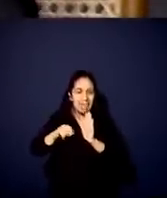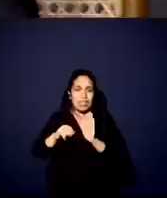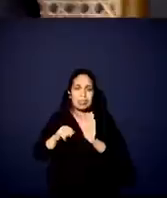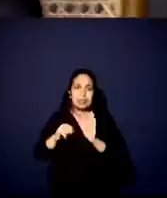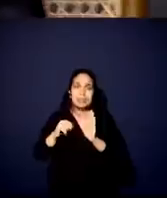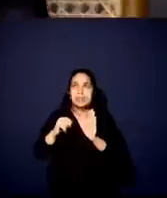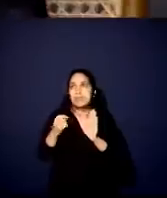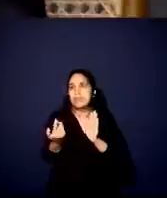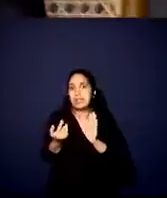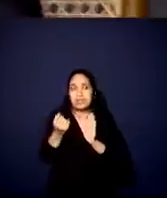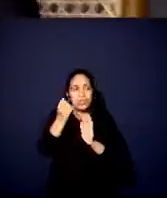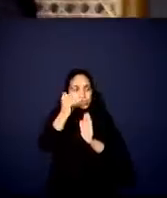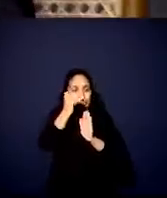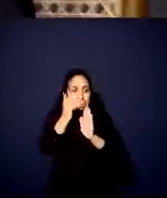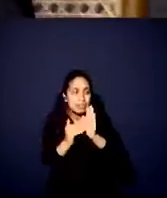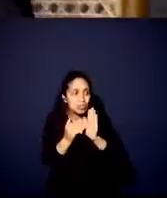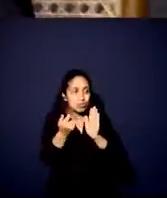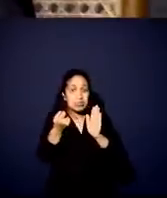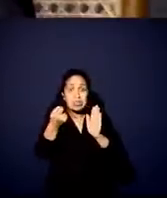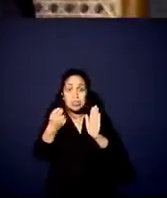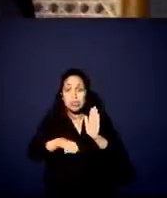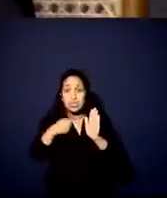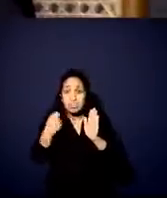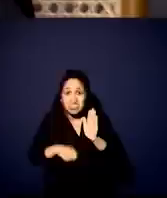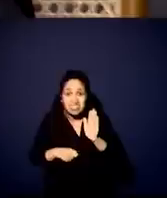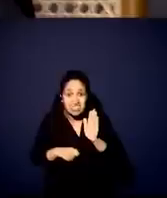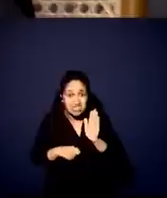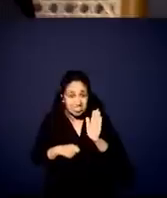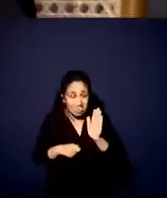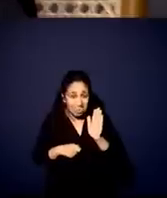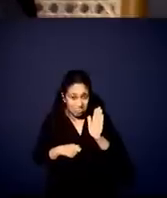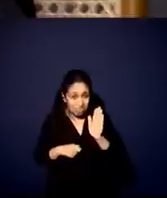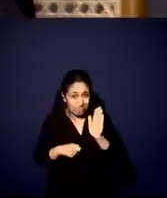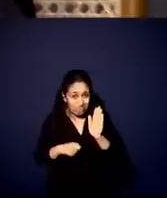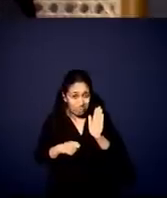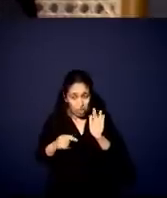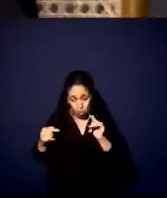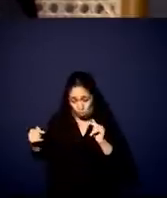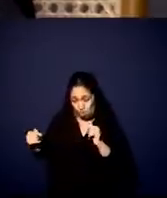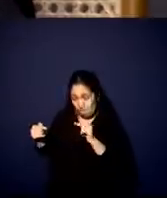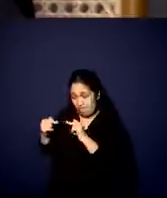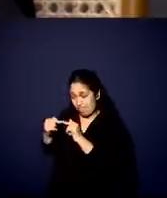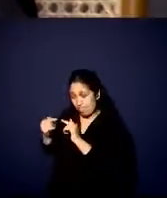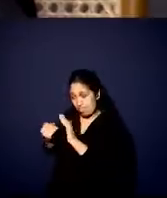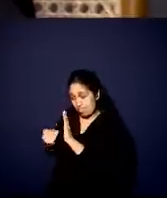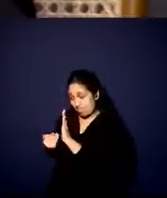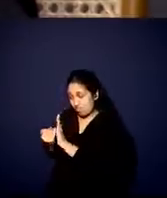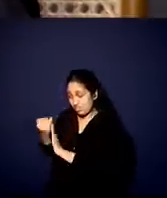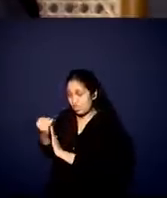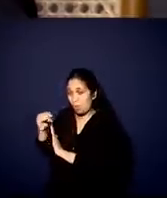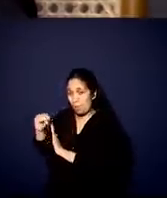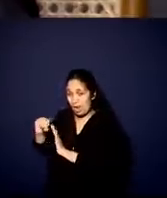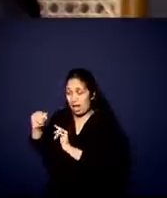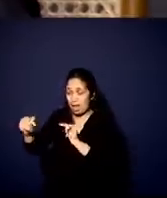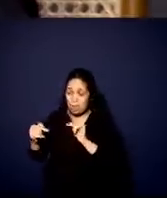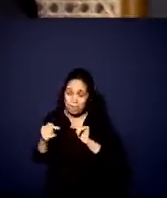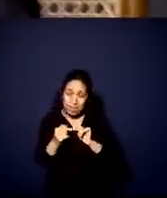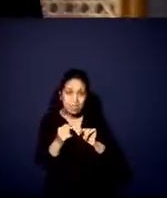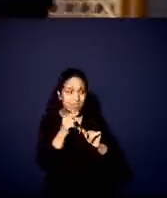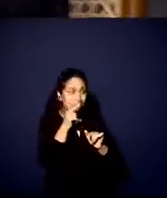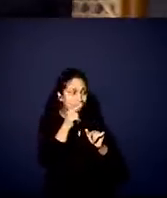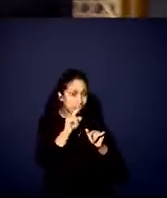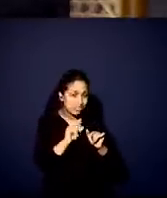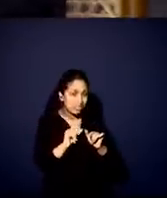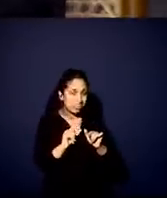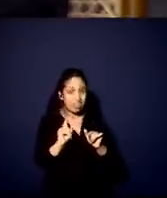tanto que seria compatível com a convergência da inflação para as metas que